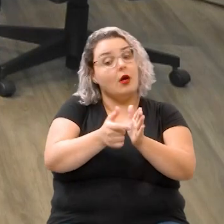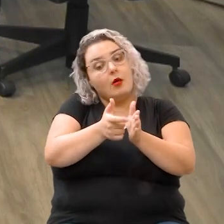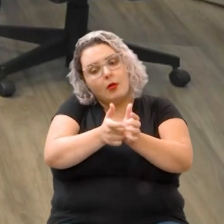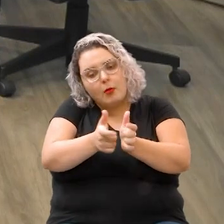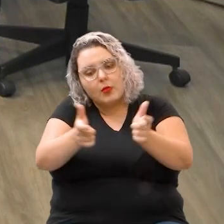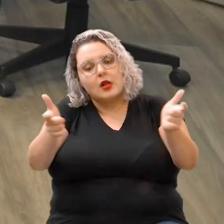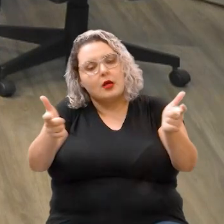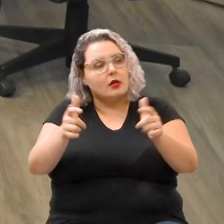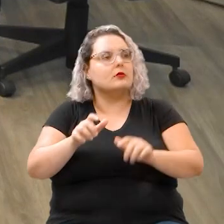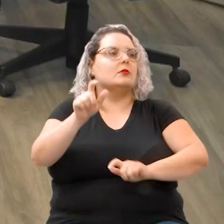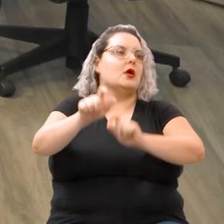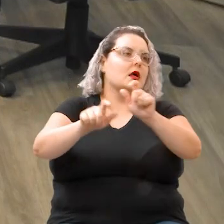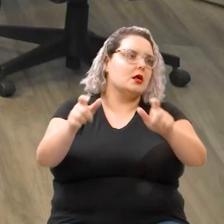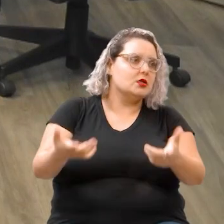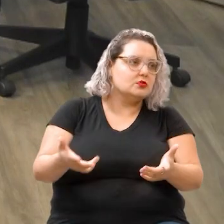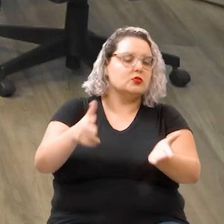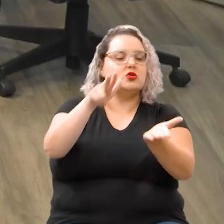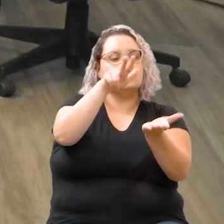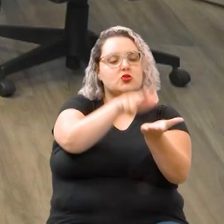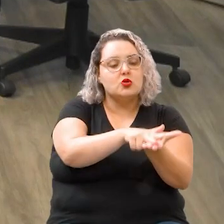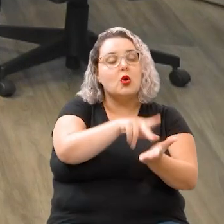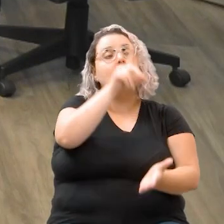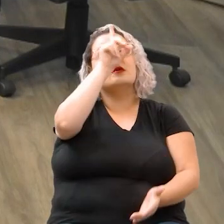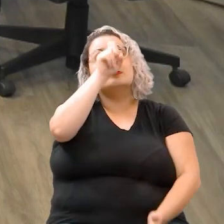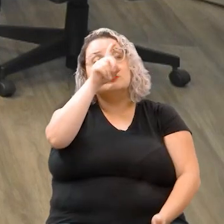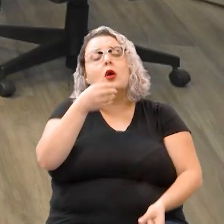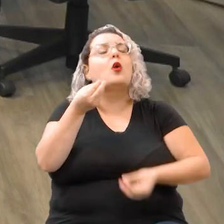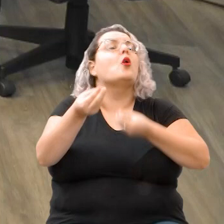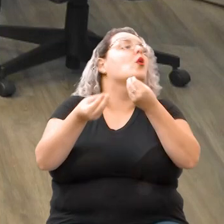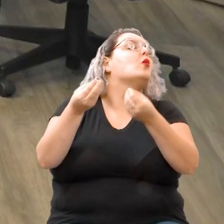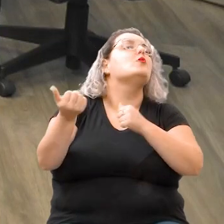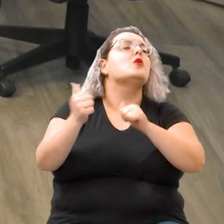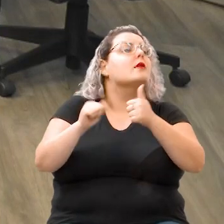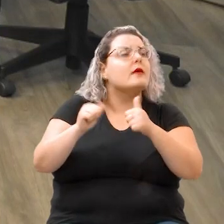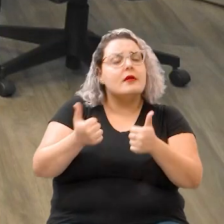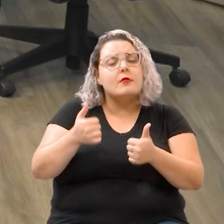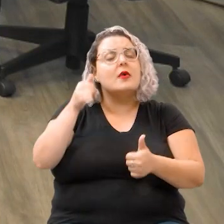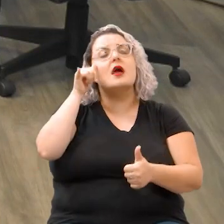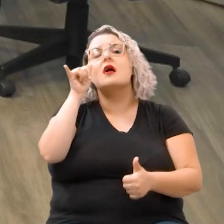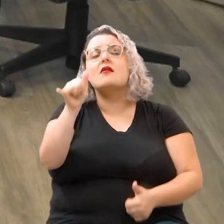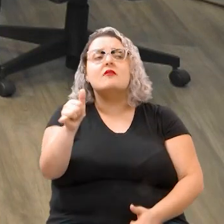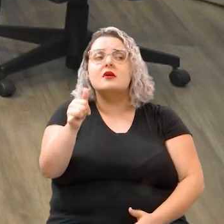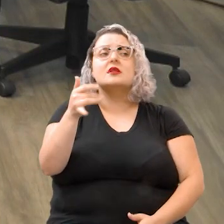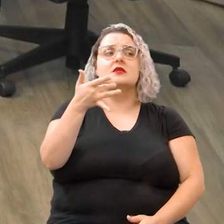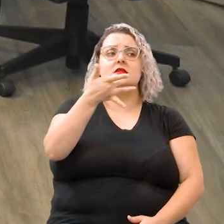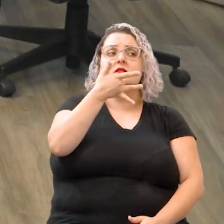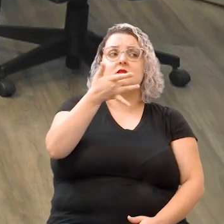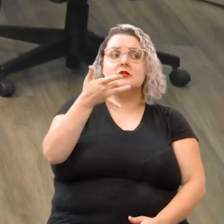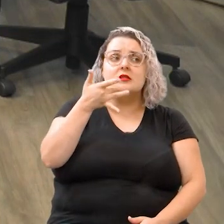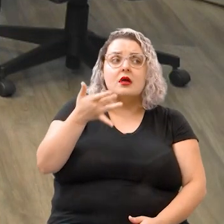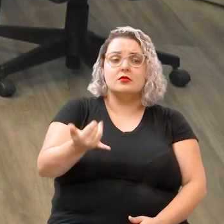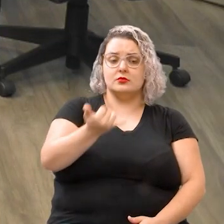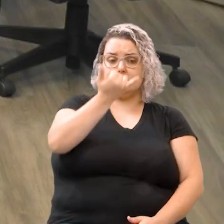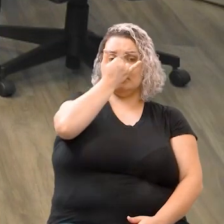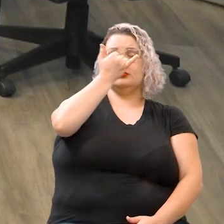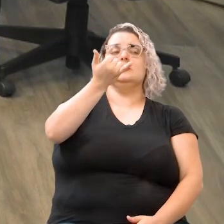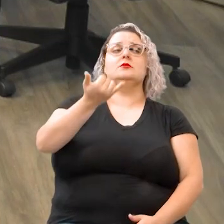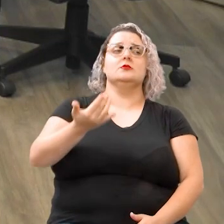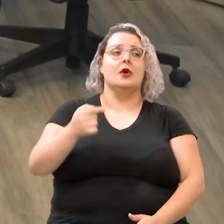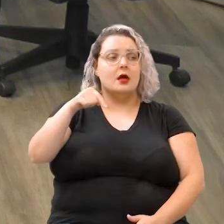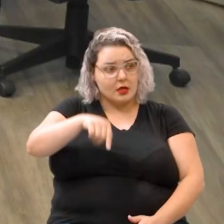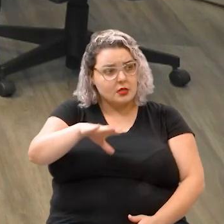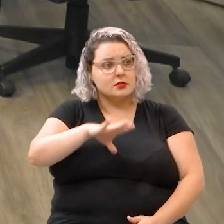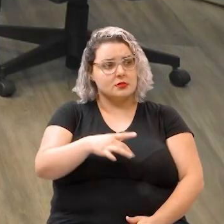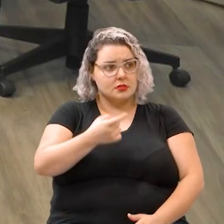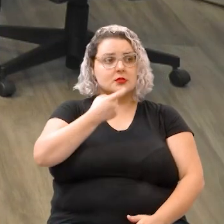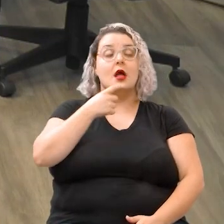estendendo também para as pessoas hospitalizadas. Como que o senhor analisa essa questão da prevenção à saúde bucal, hoje aqui na cidade de